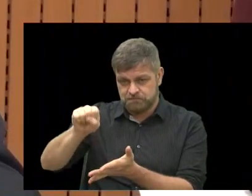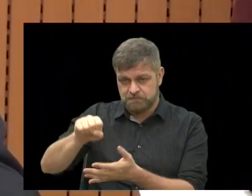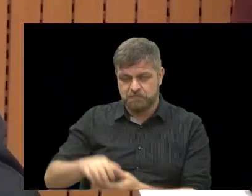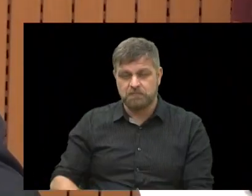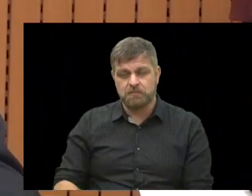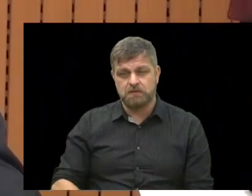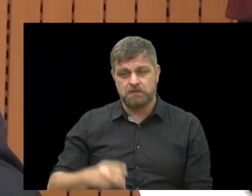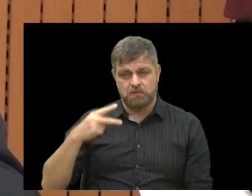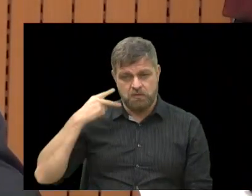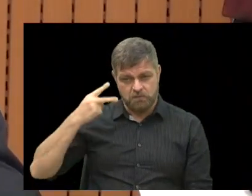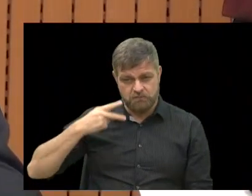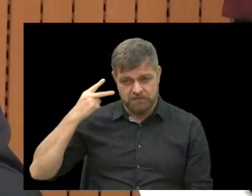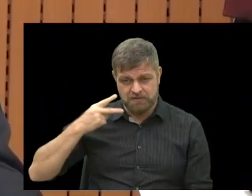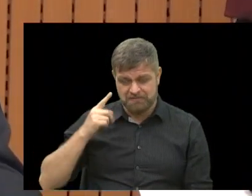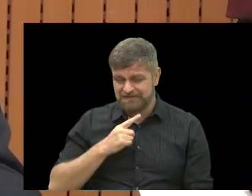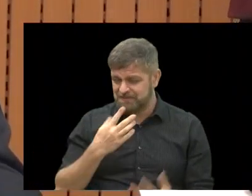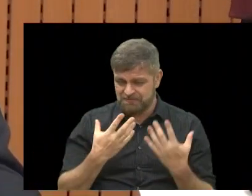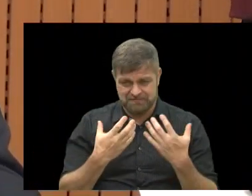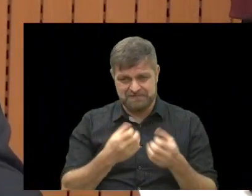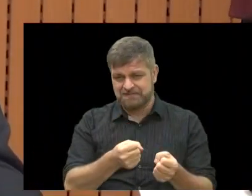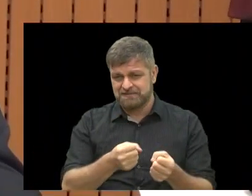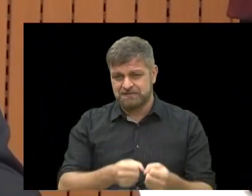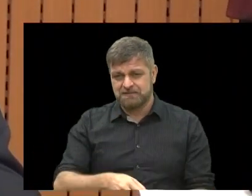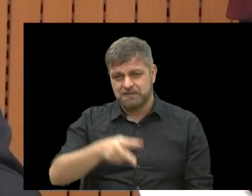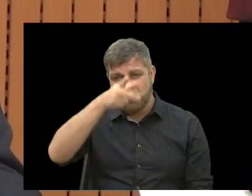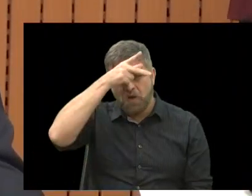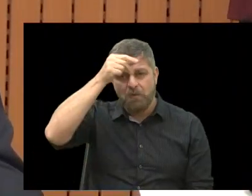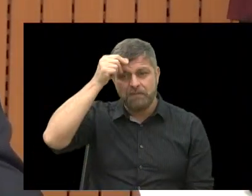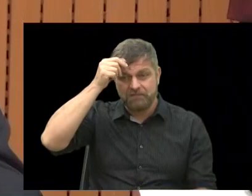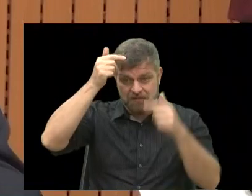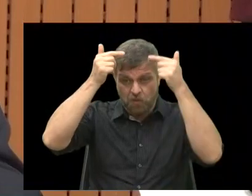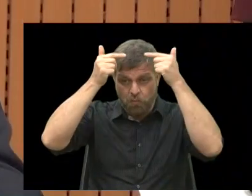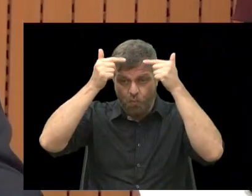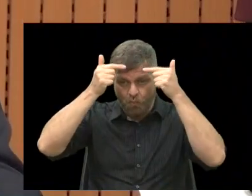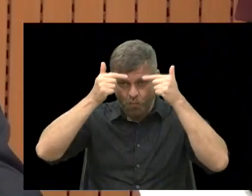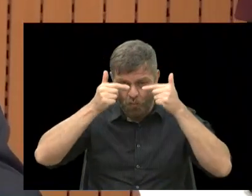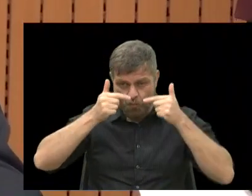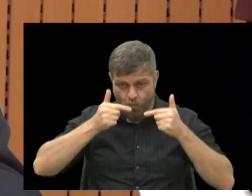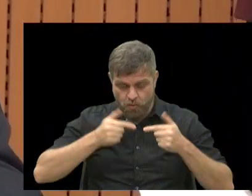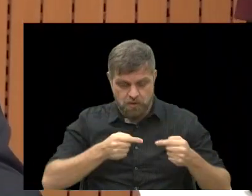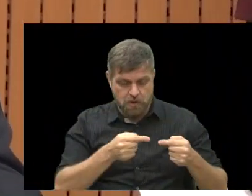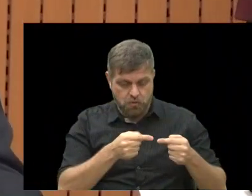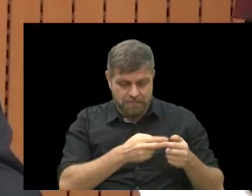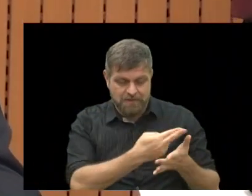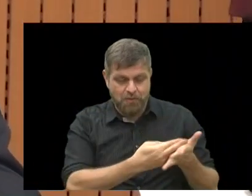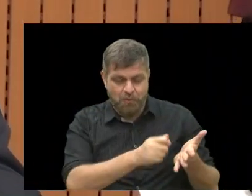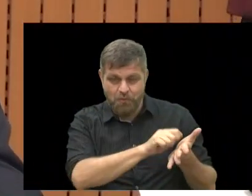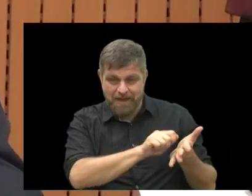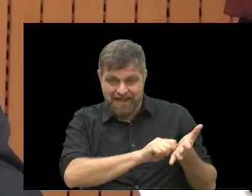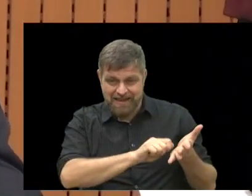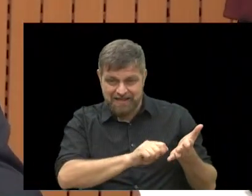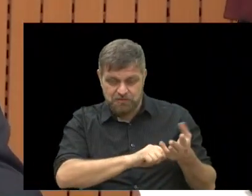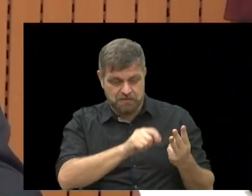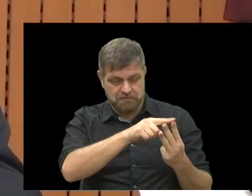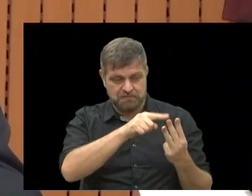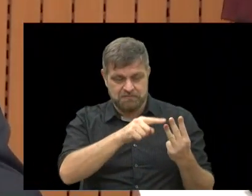senhores vereadores contrários à denúncia, portanto, que acompanham o parecer da comissão processante e que absolve o seu